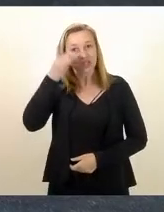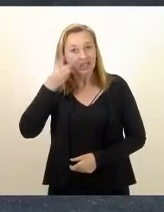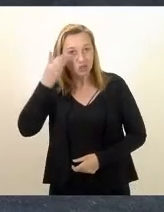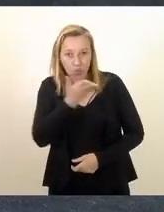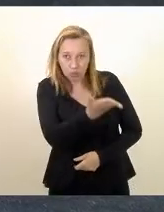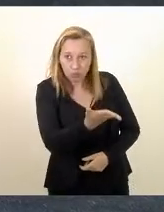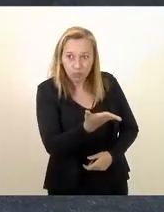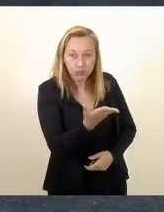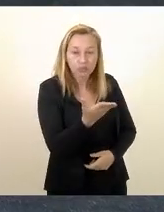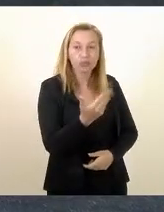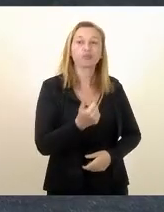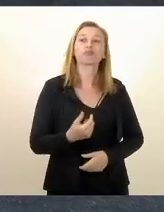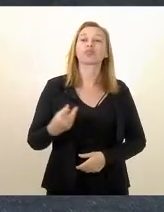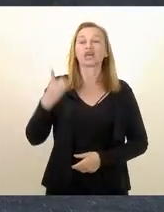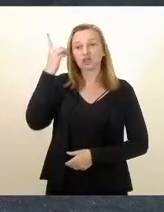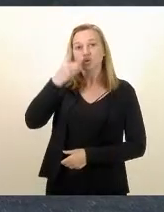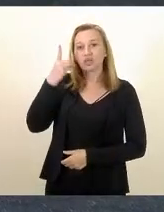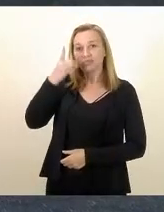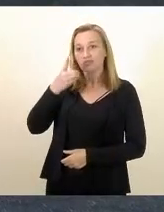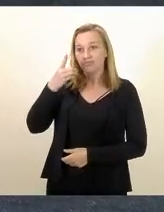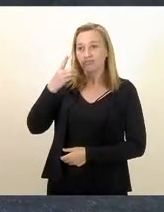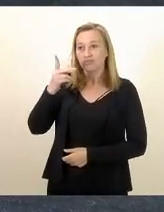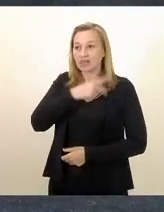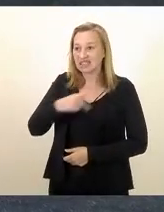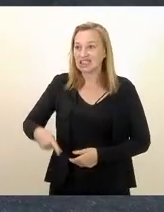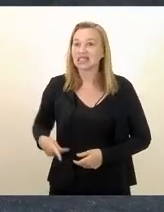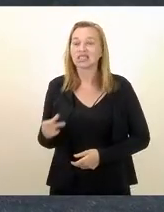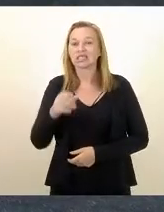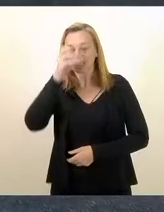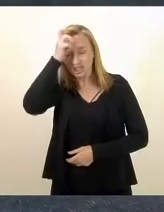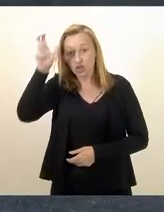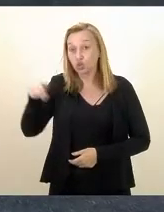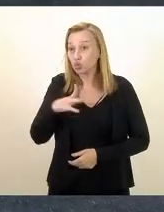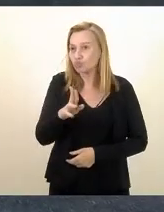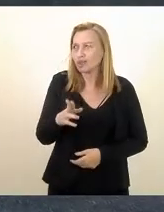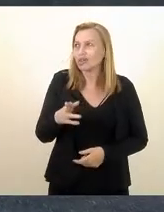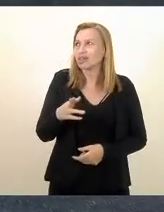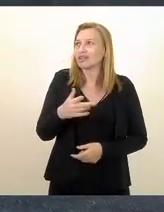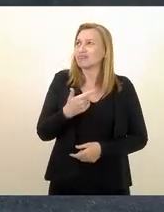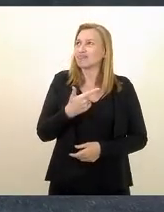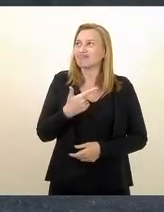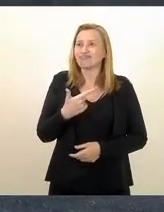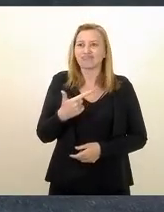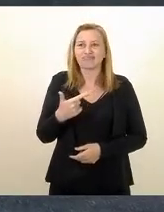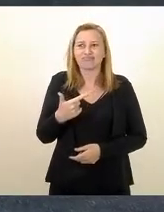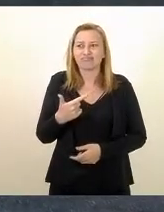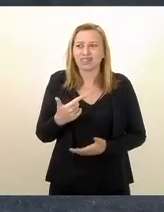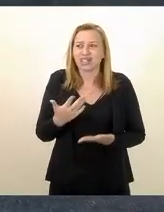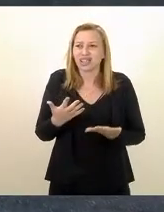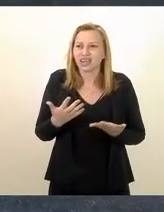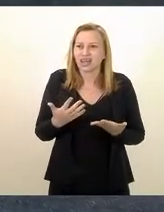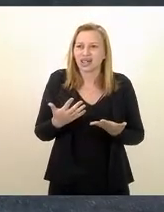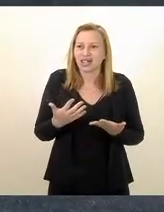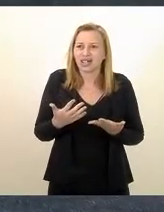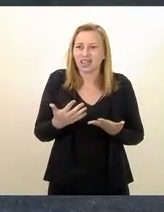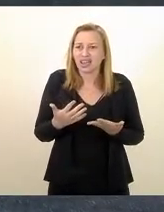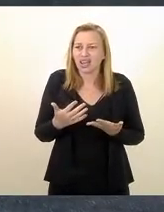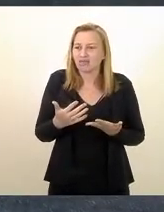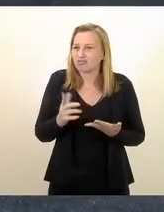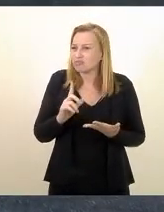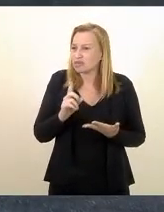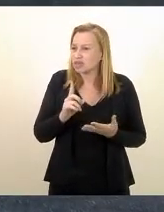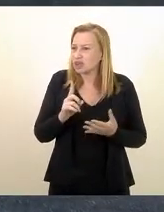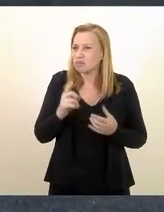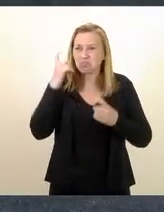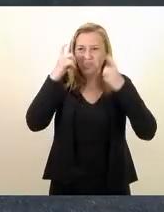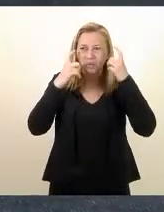para a nossa presidente Tia Ju porque eu não tenho nenhum ressentimento com os militares poderia até